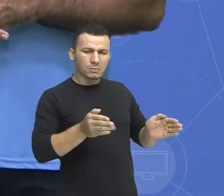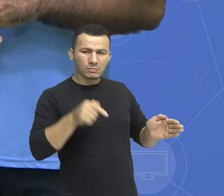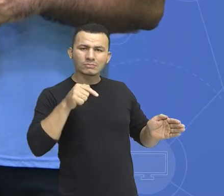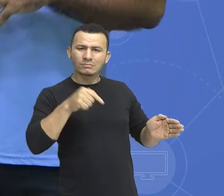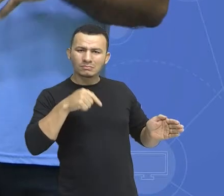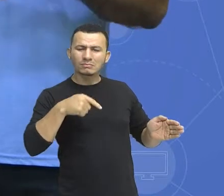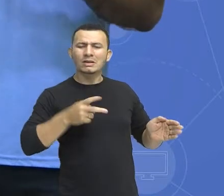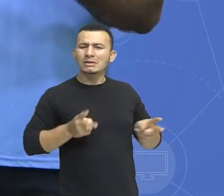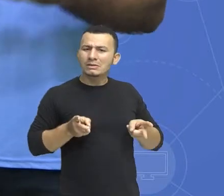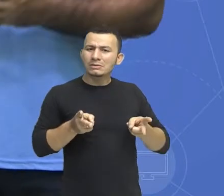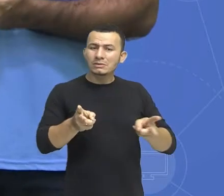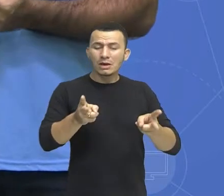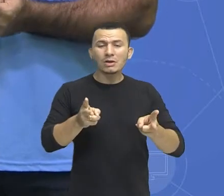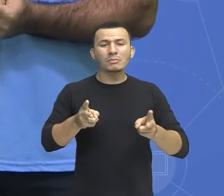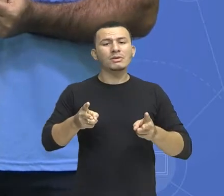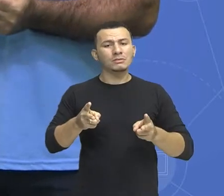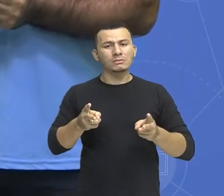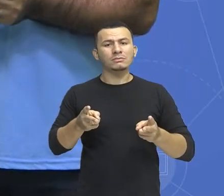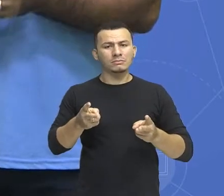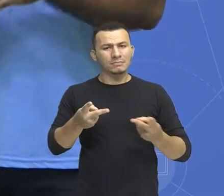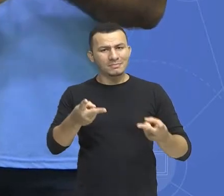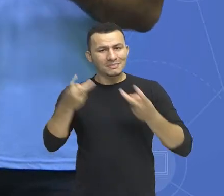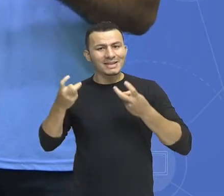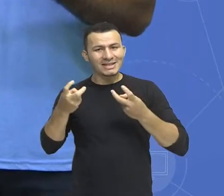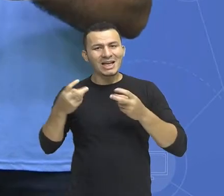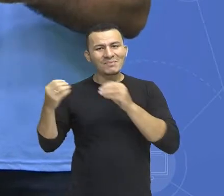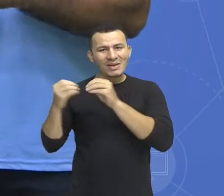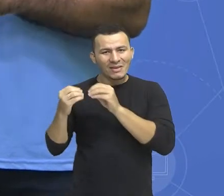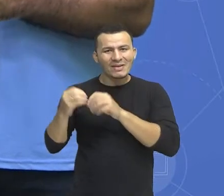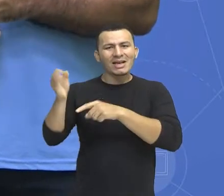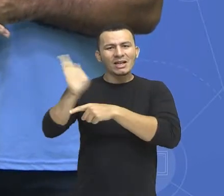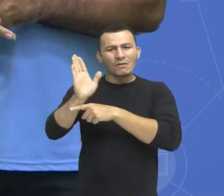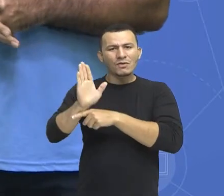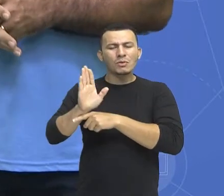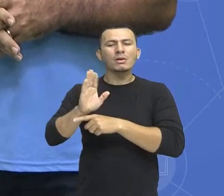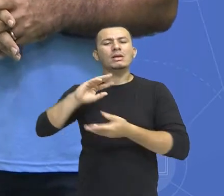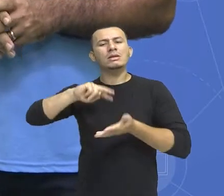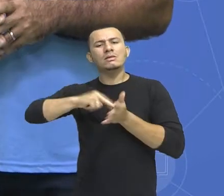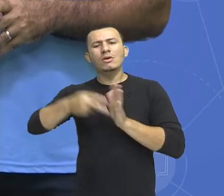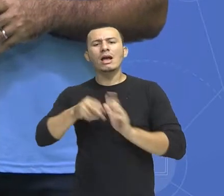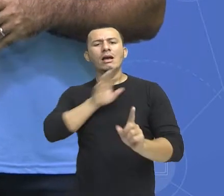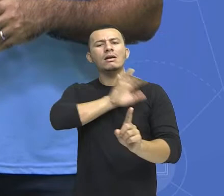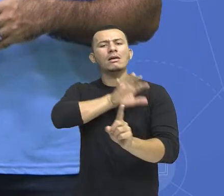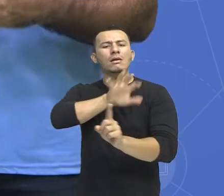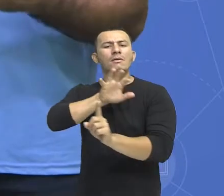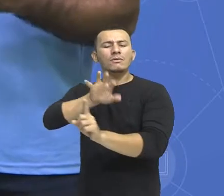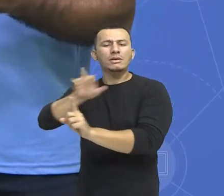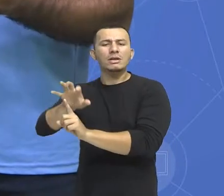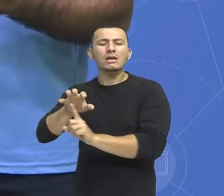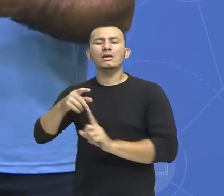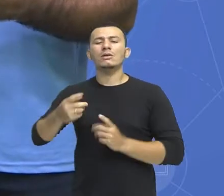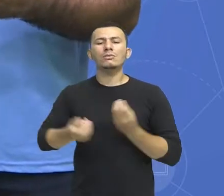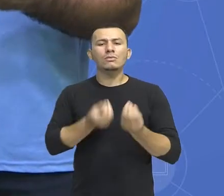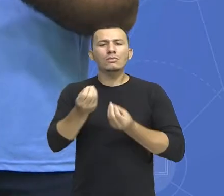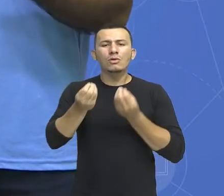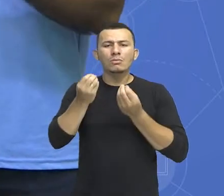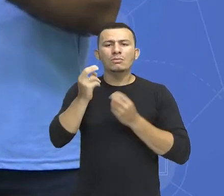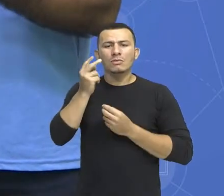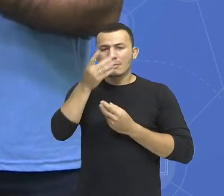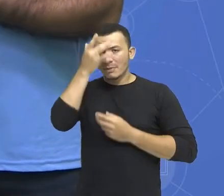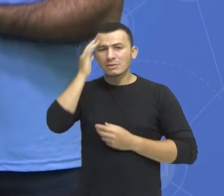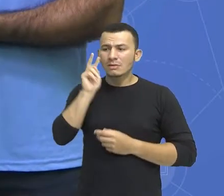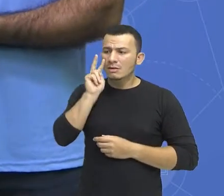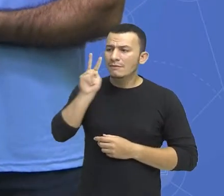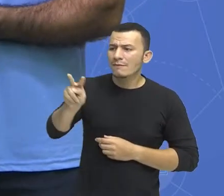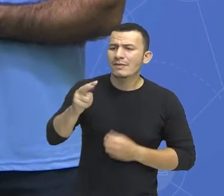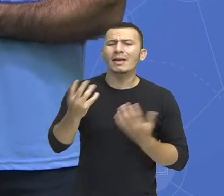largos, e assim por diante. Então, veja que isso tudo influencia a nossa forma de ver e de querer desejar